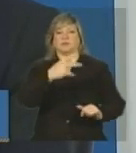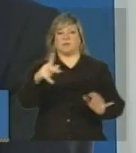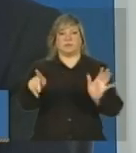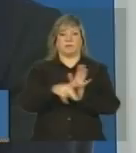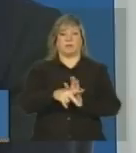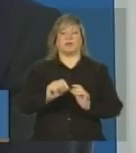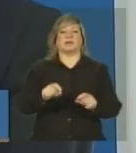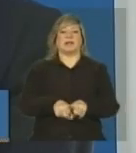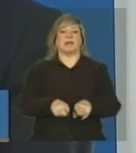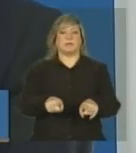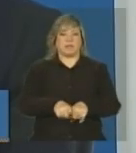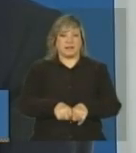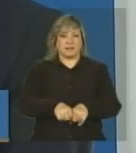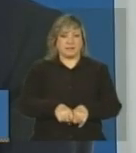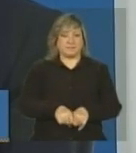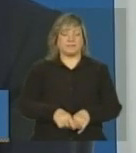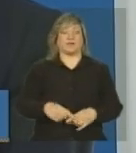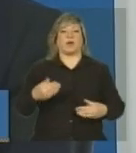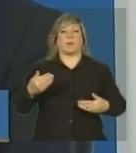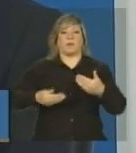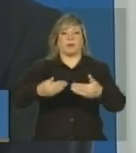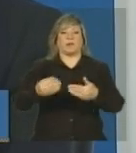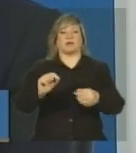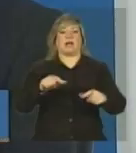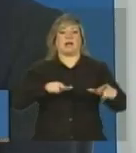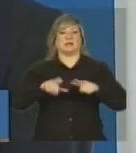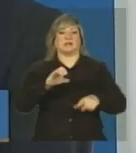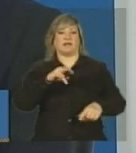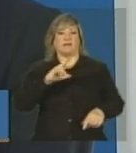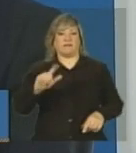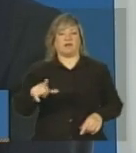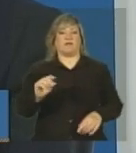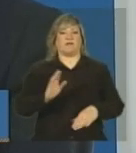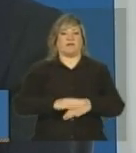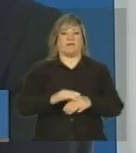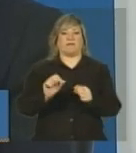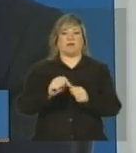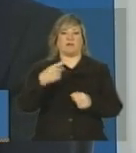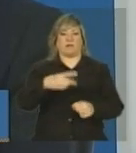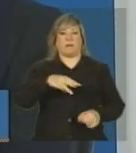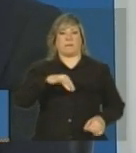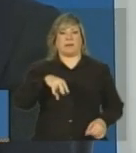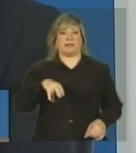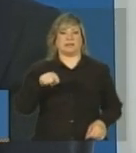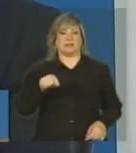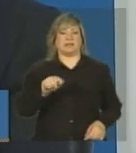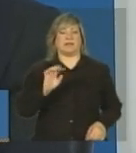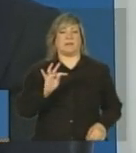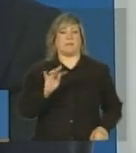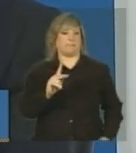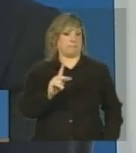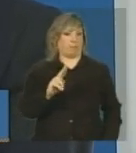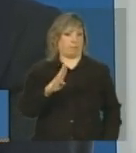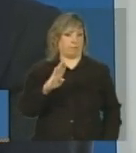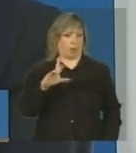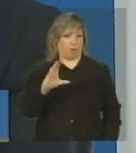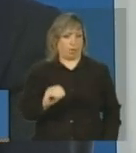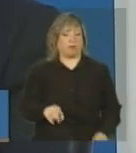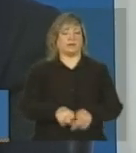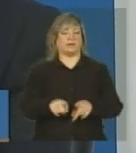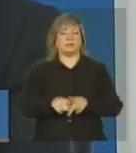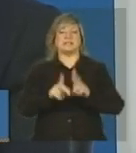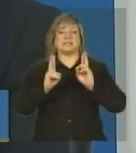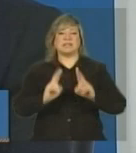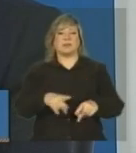também nos processos de ação civil pública movidos pelo Ministério Público. Então, eles sempre demandam para a gente, e